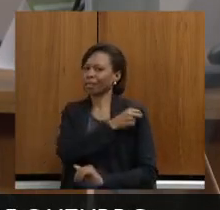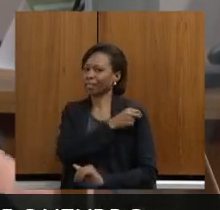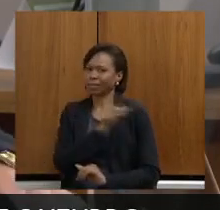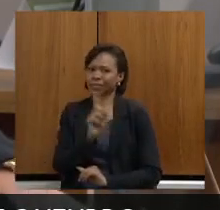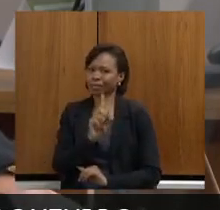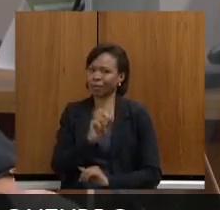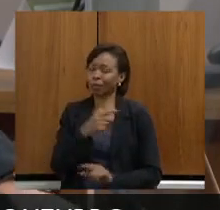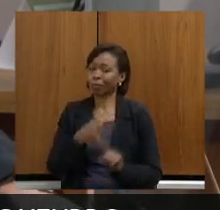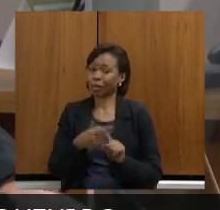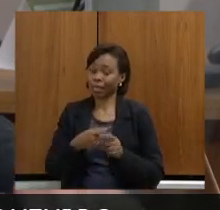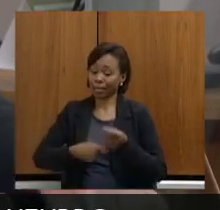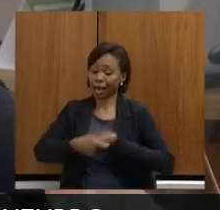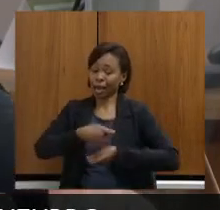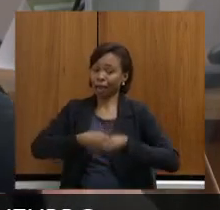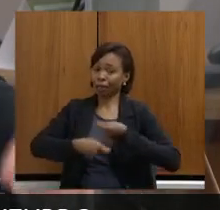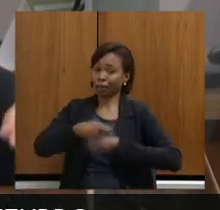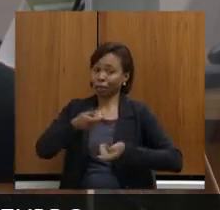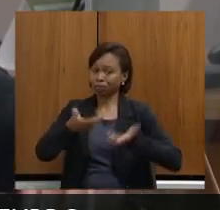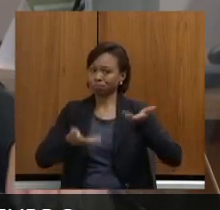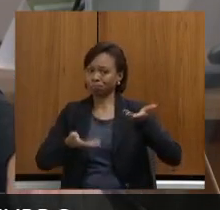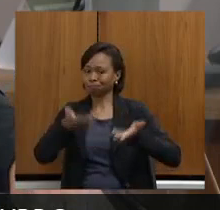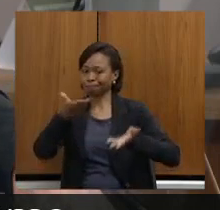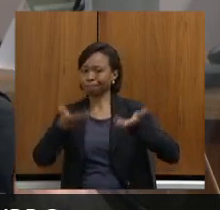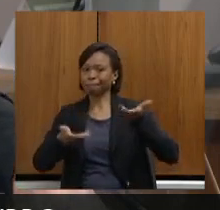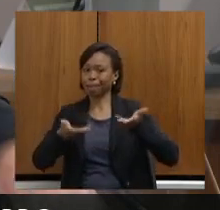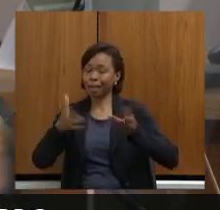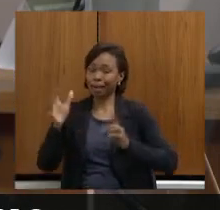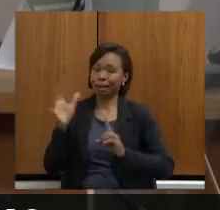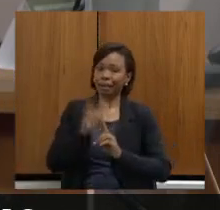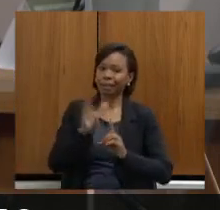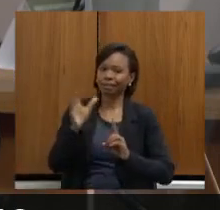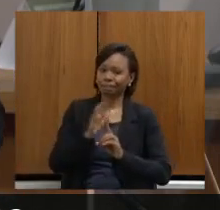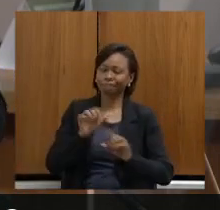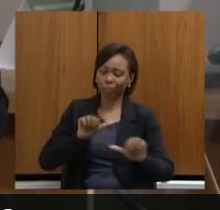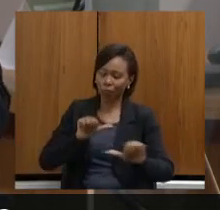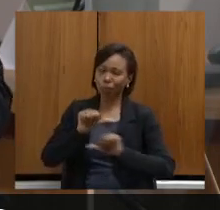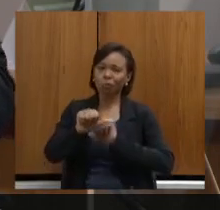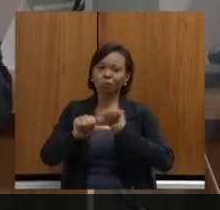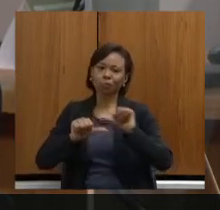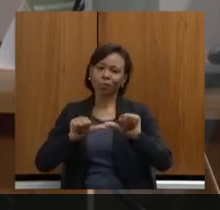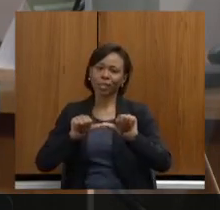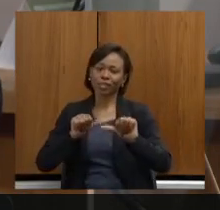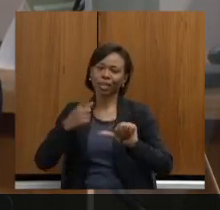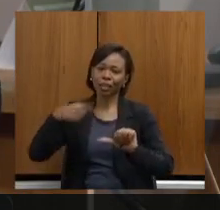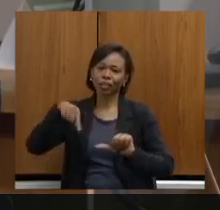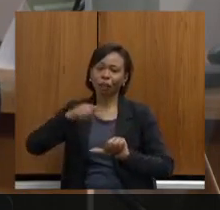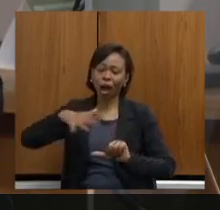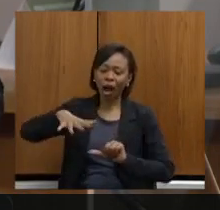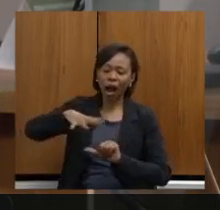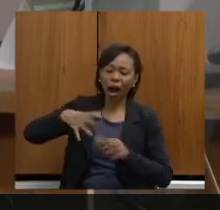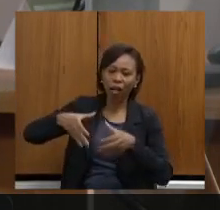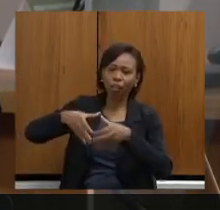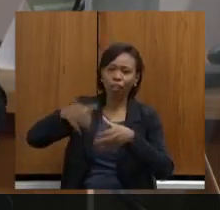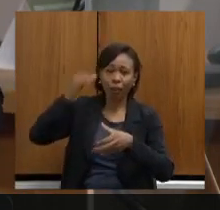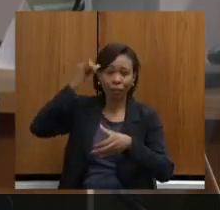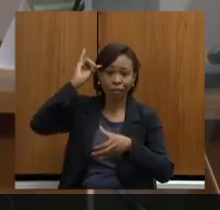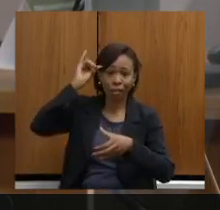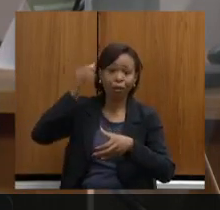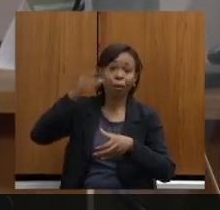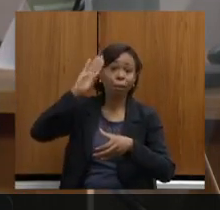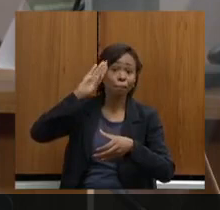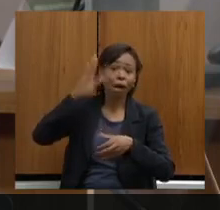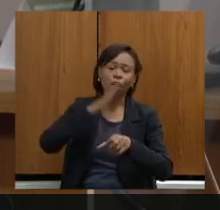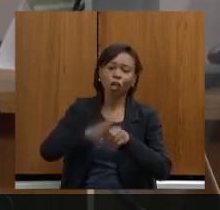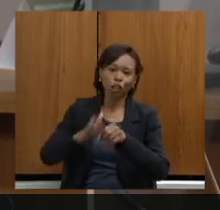comercial que será transformador na nossa bovinocultura de corte especialmente